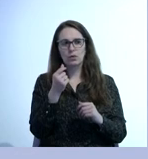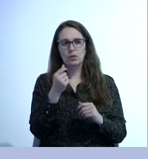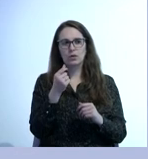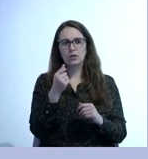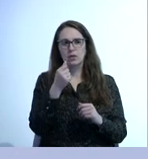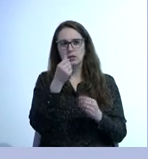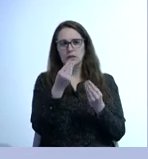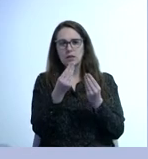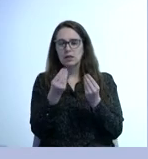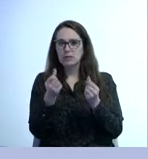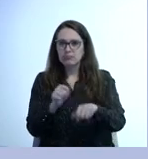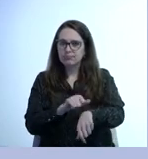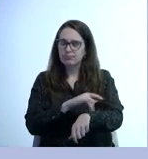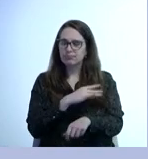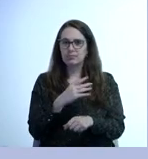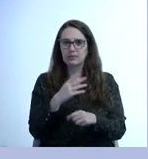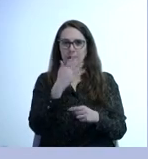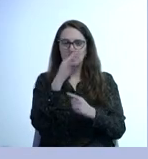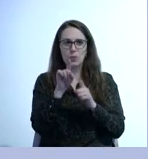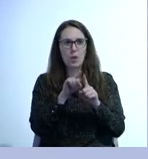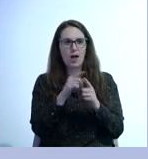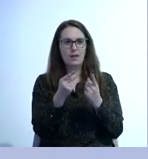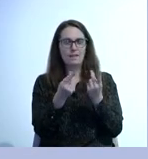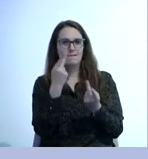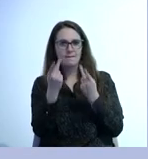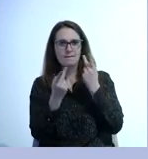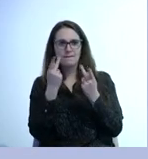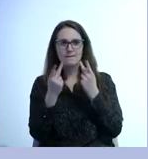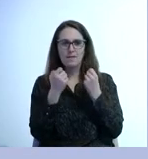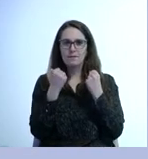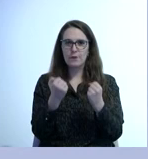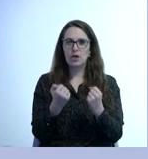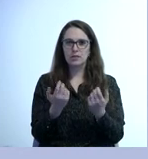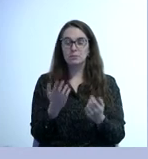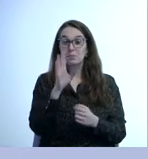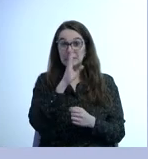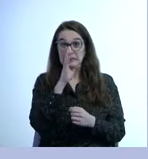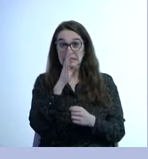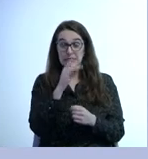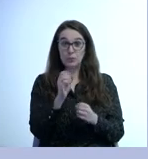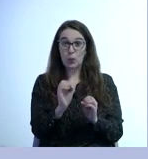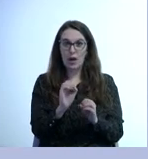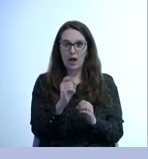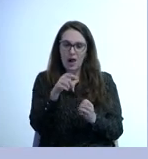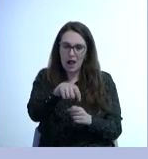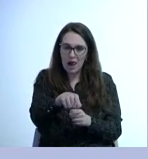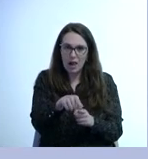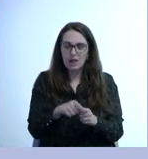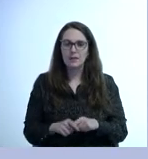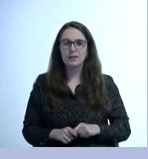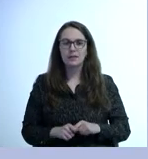São obras, de certo modo, exóticas, numa certa perspectiva, mas sem exotismo. Estão lá.